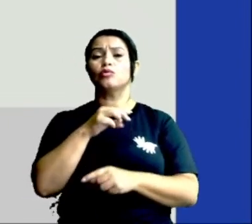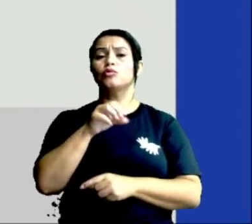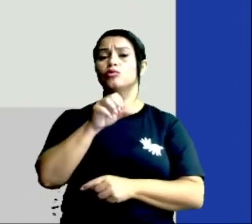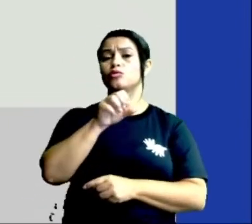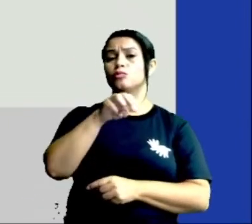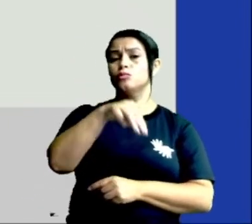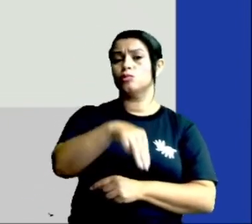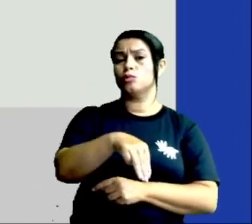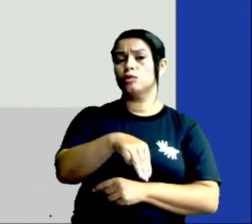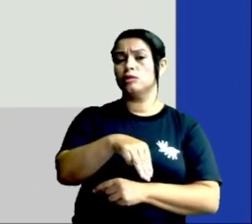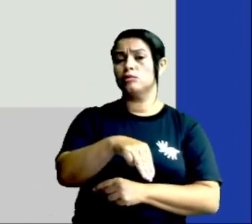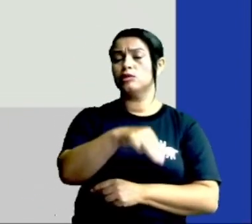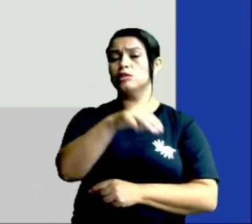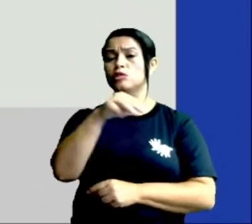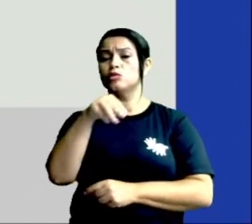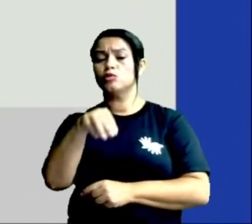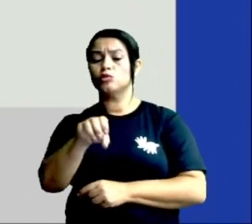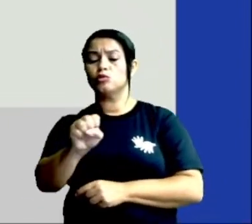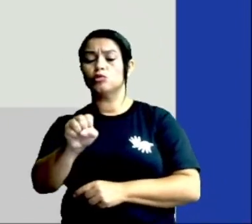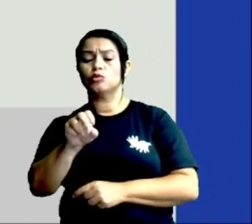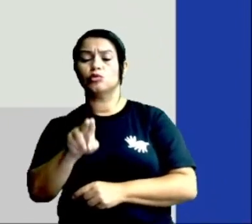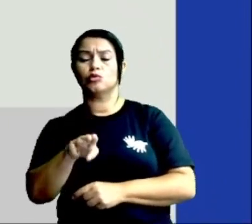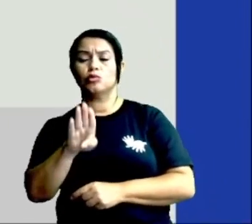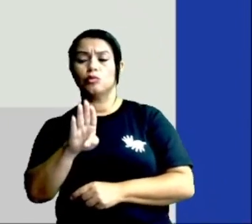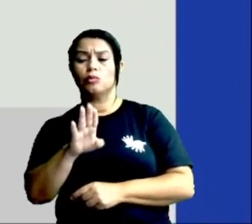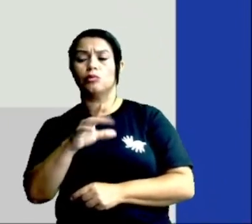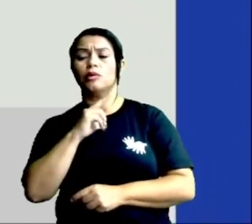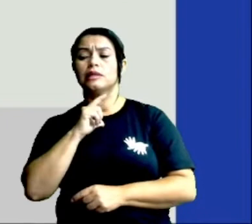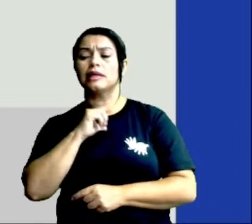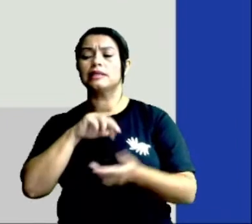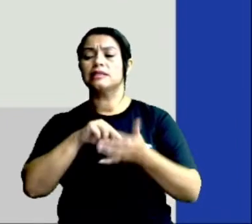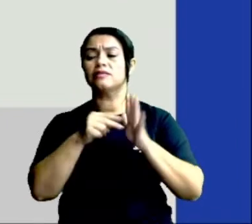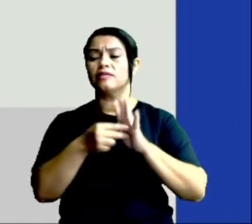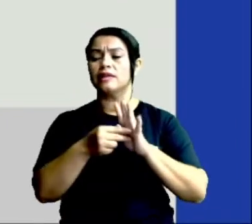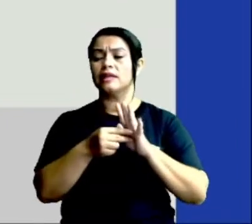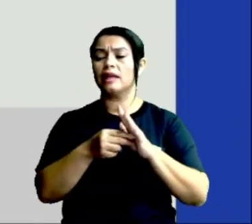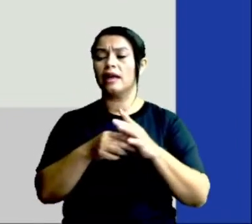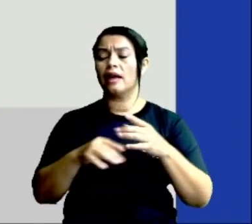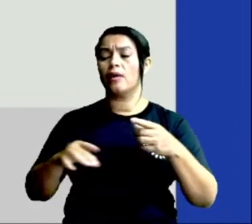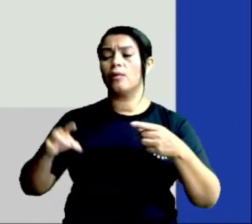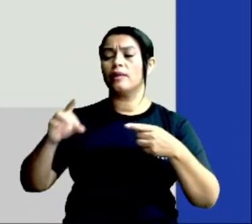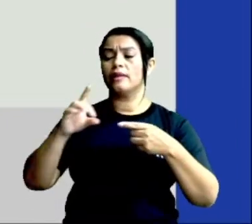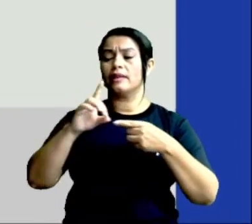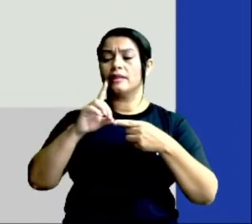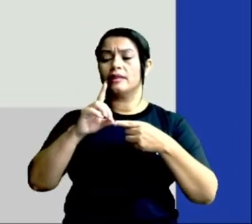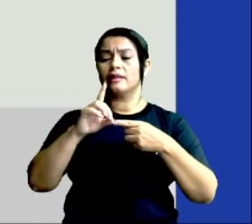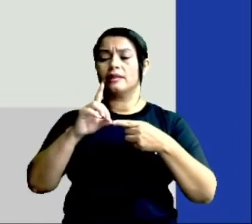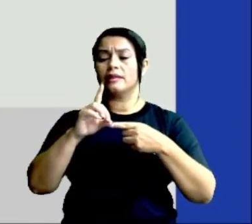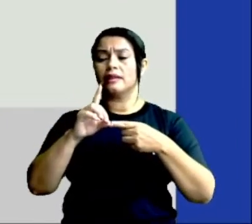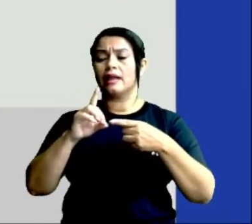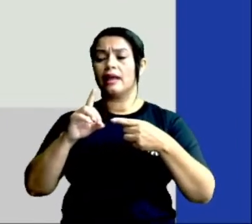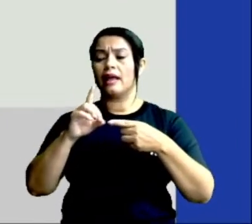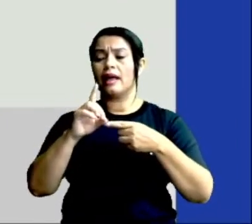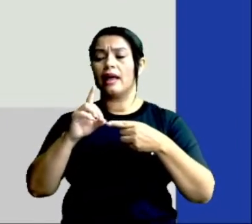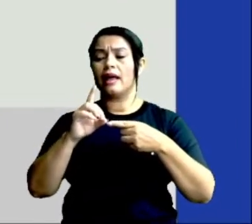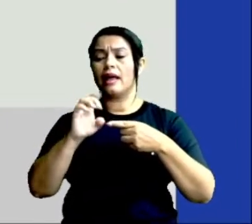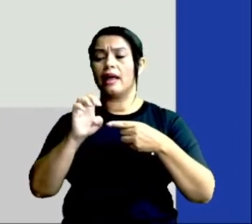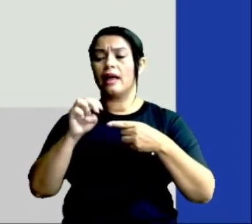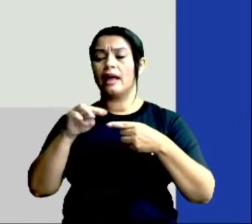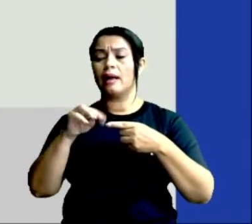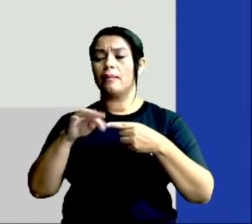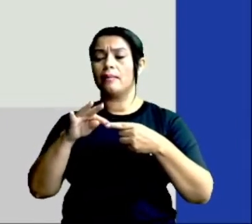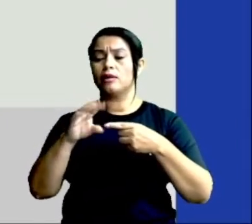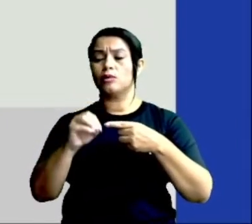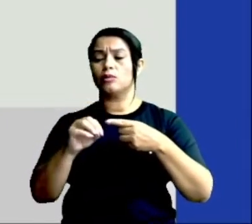Múltiplos, que são múltiplos? Decâmetro cúbico. Vê só, pessoal.